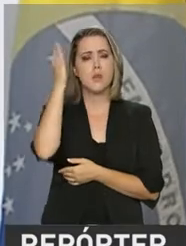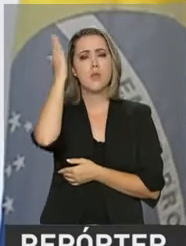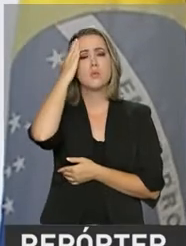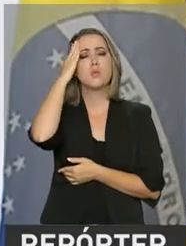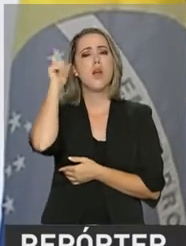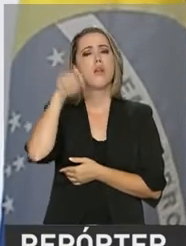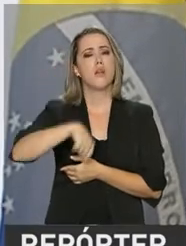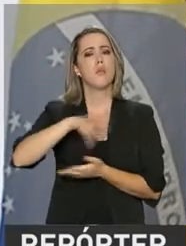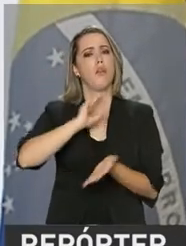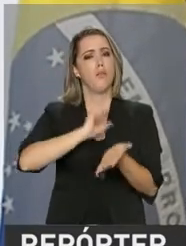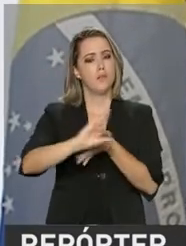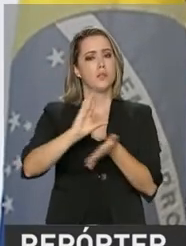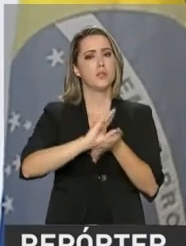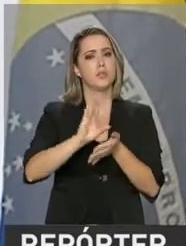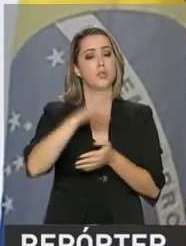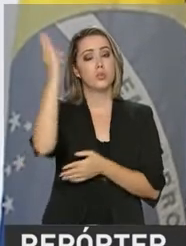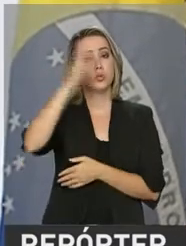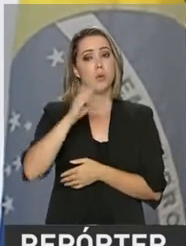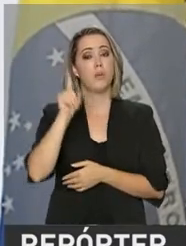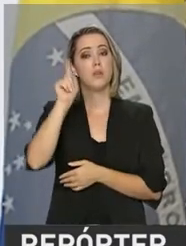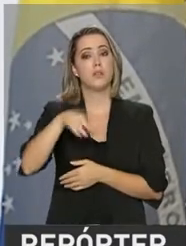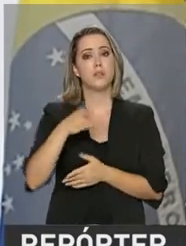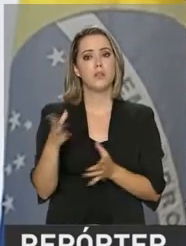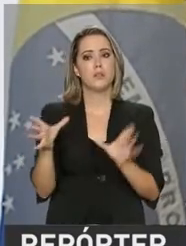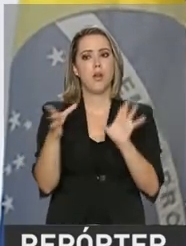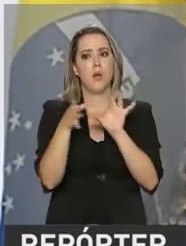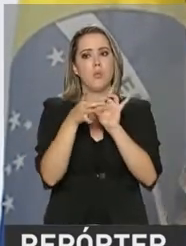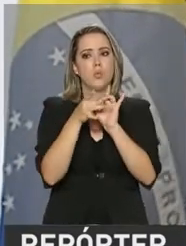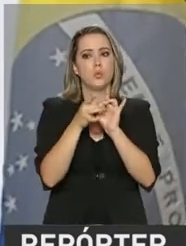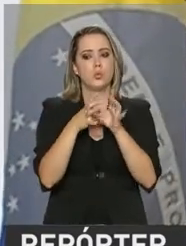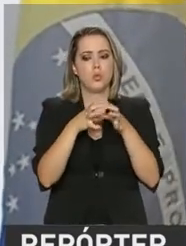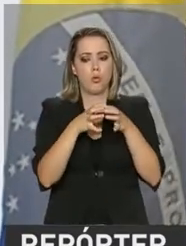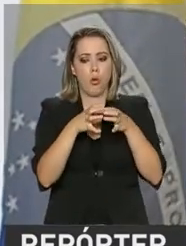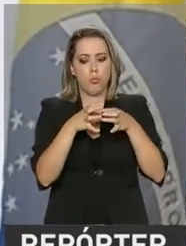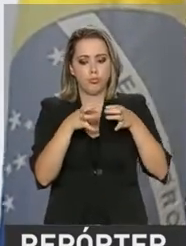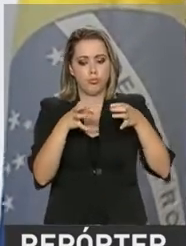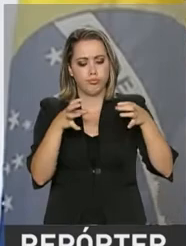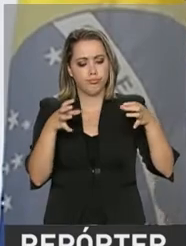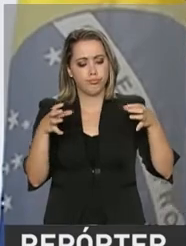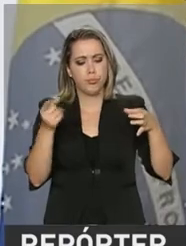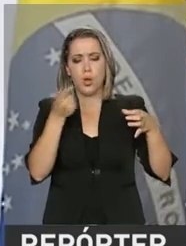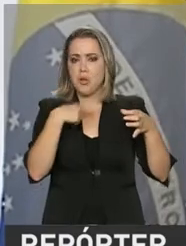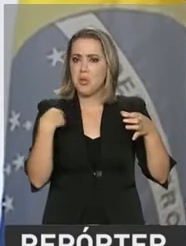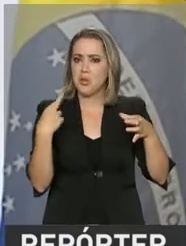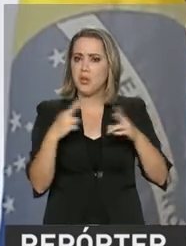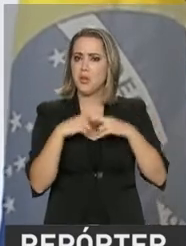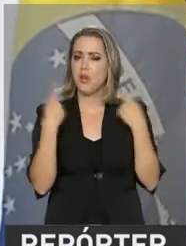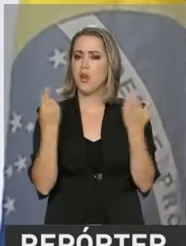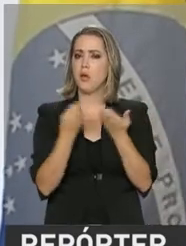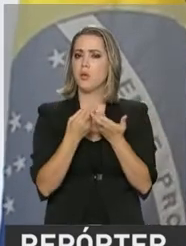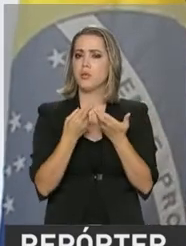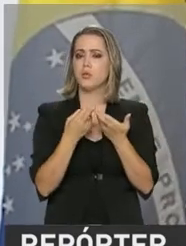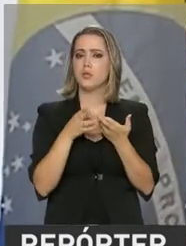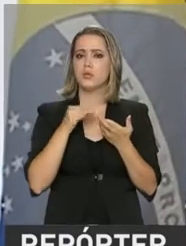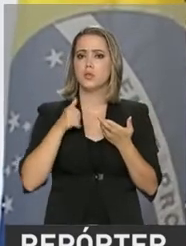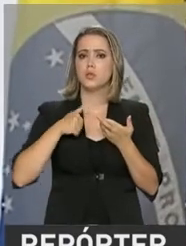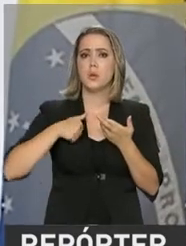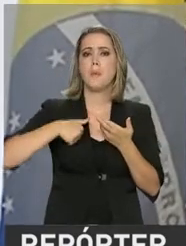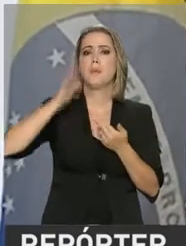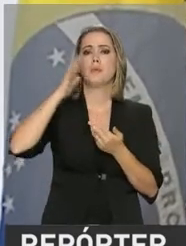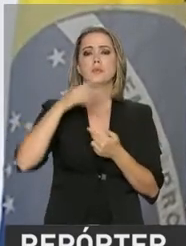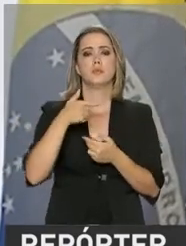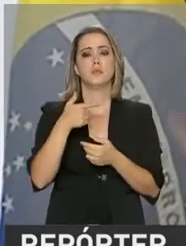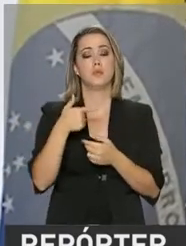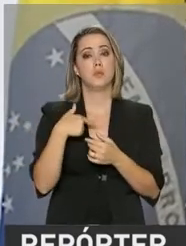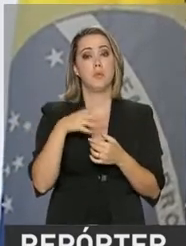vão estar investindo num país que está integrado numa plataforma que reúne uma enorme